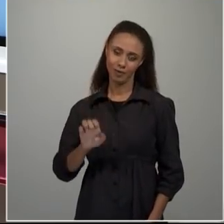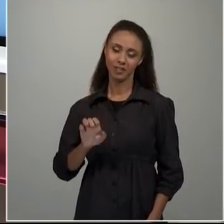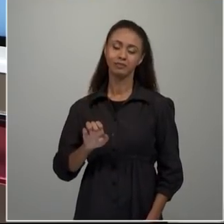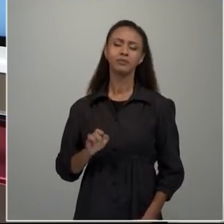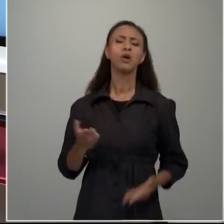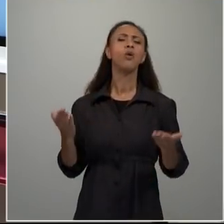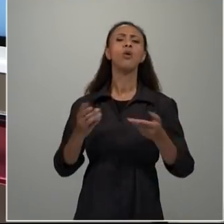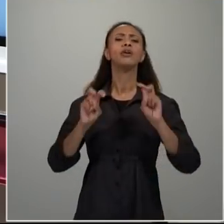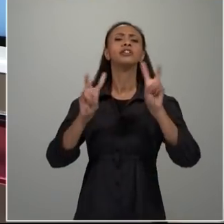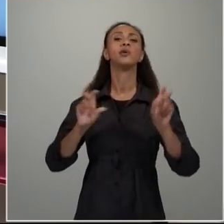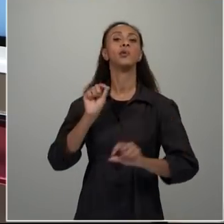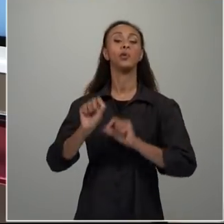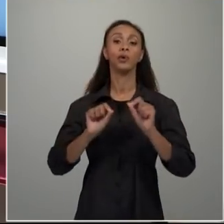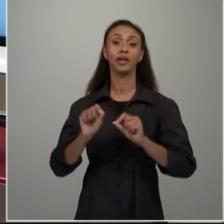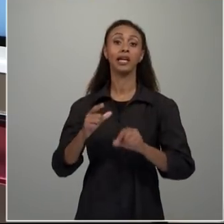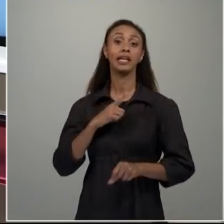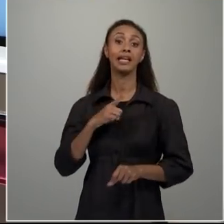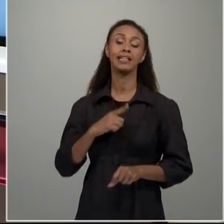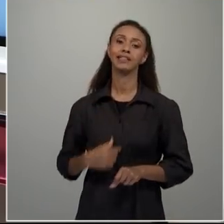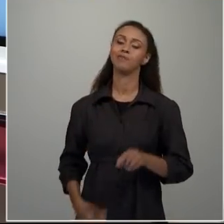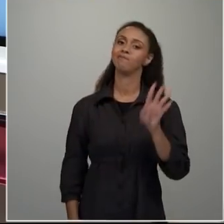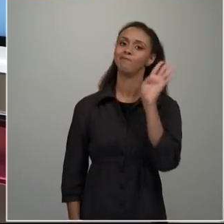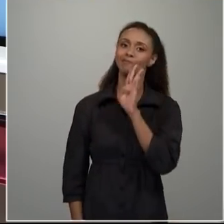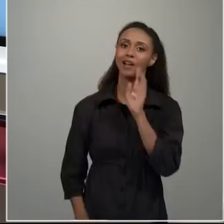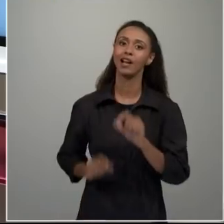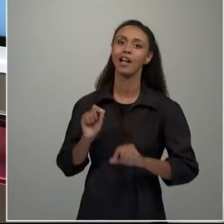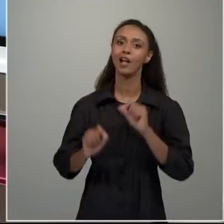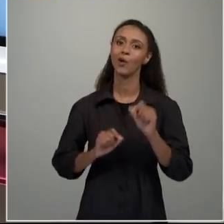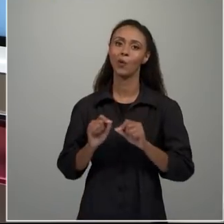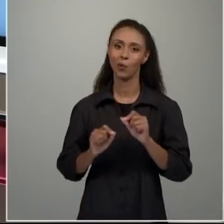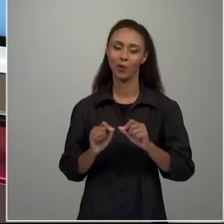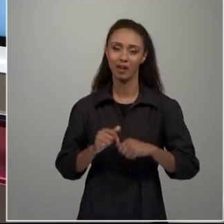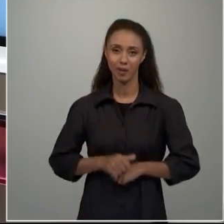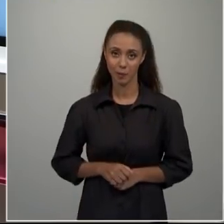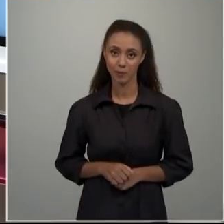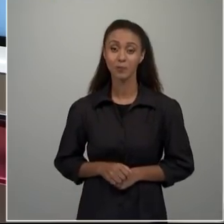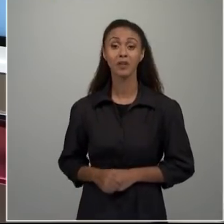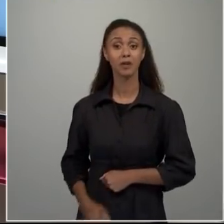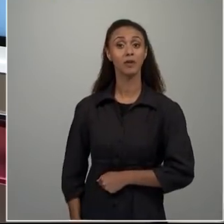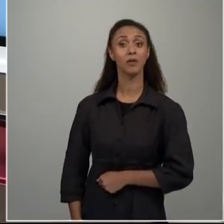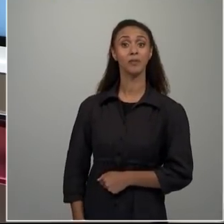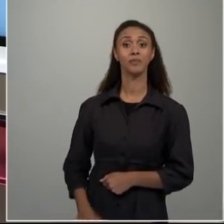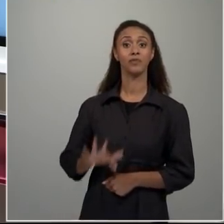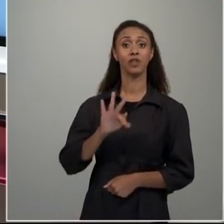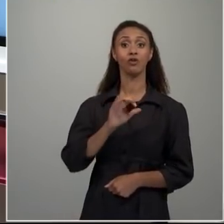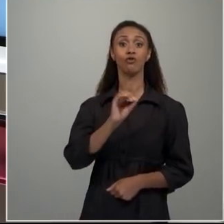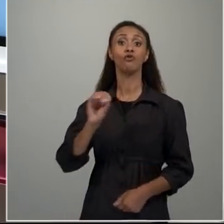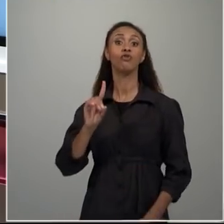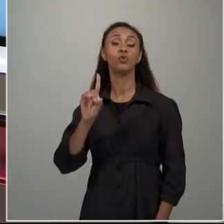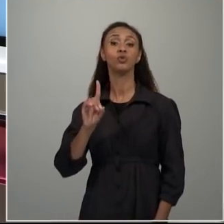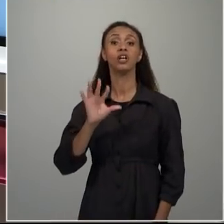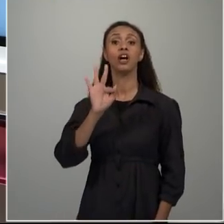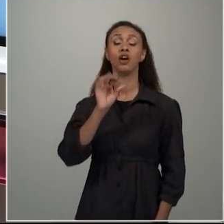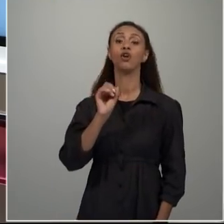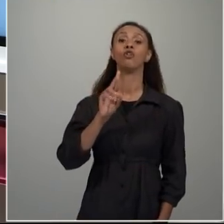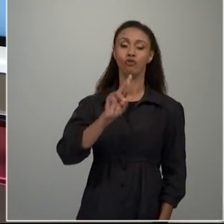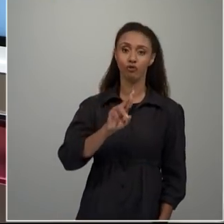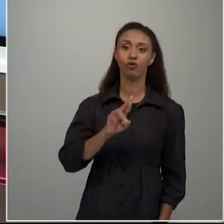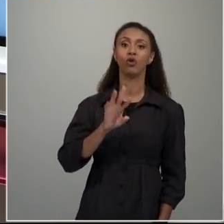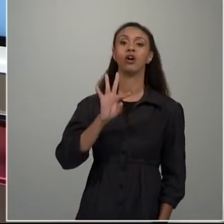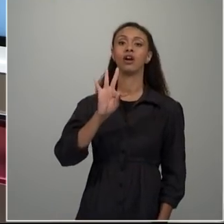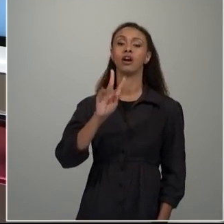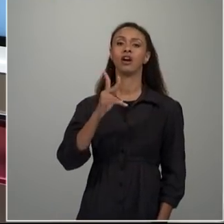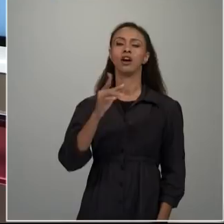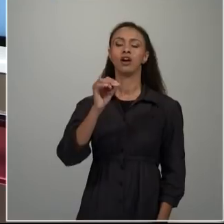falar hoje eu tenho uma coisa que eu trouxe aqui bem legal que é food for sorte ou seja é algo pra você pensar é aquela